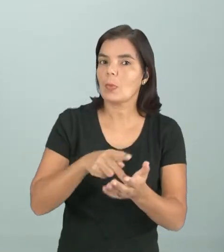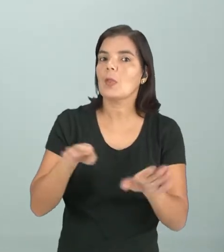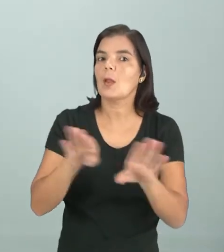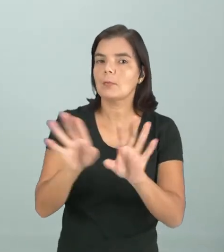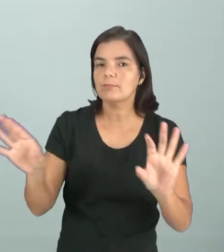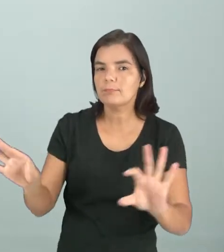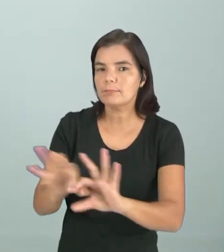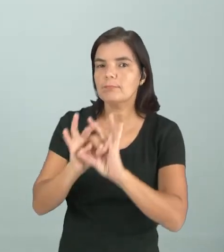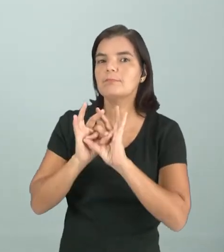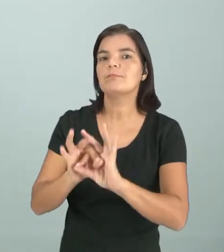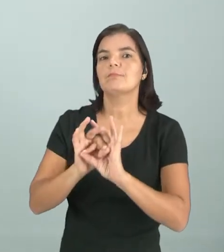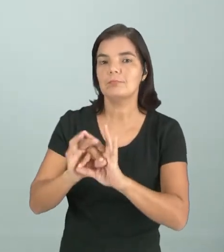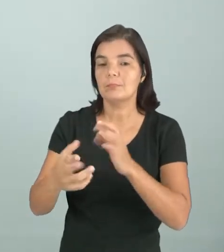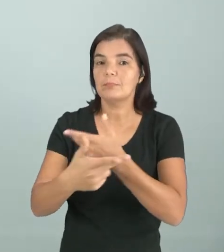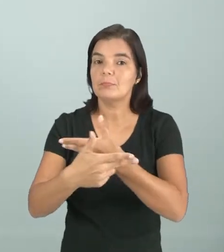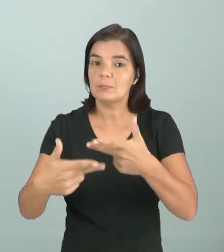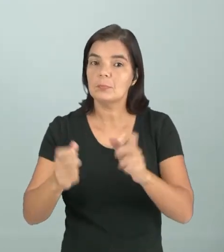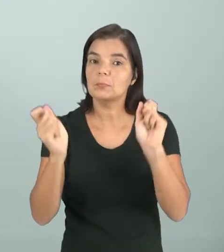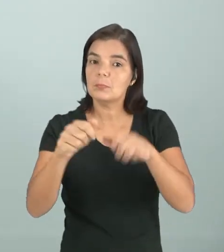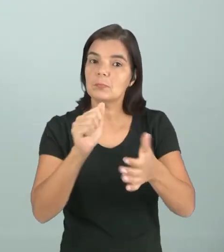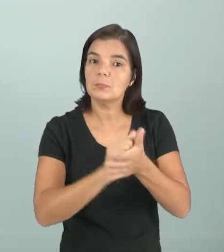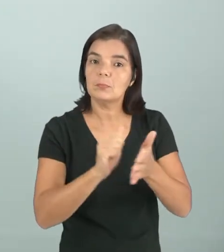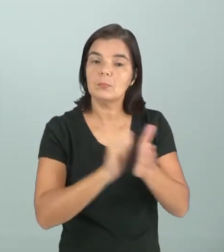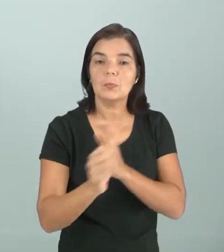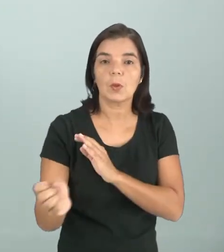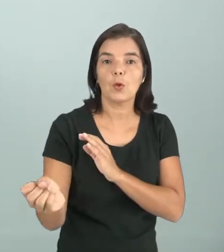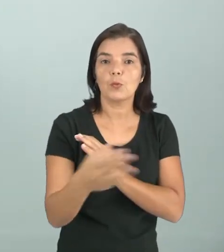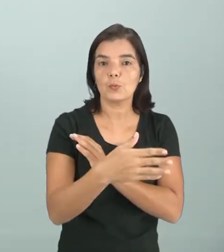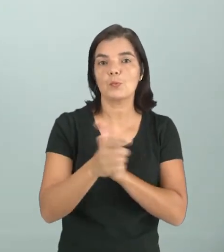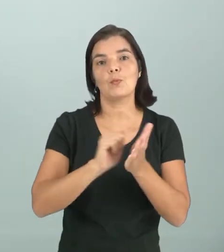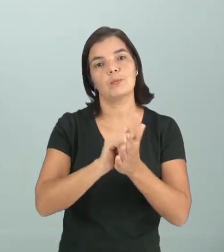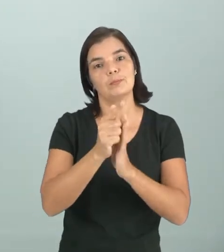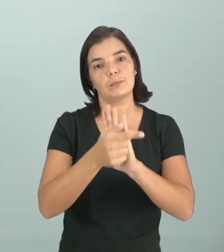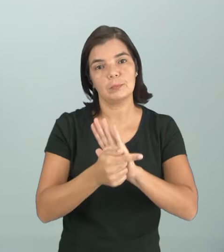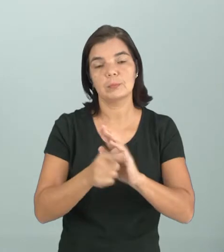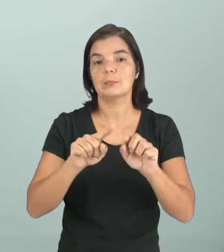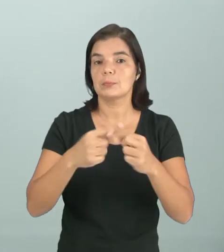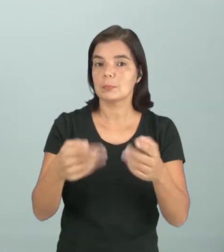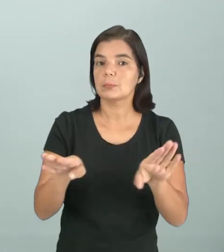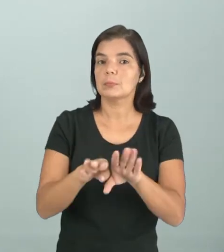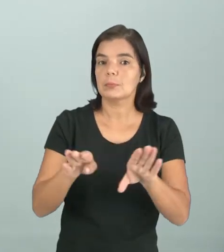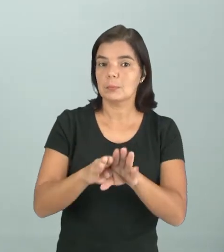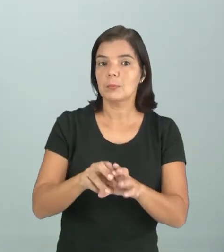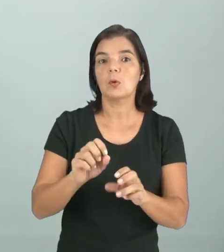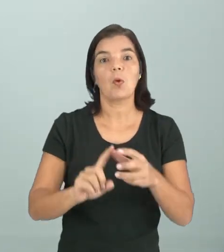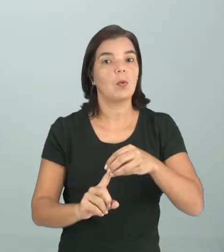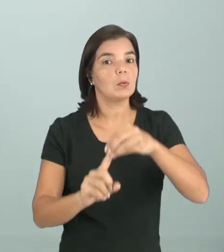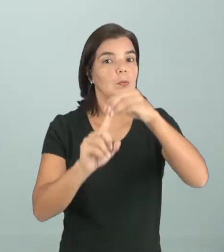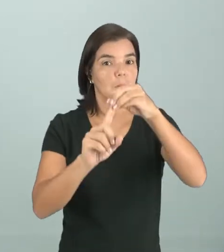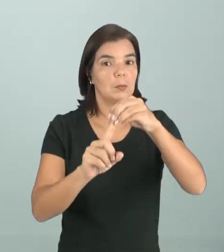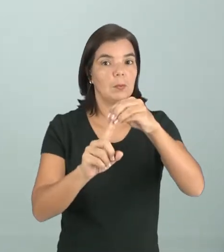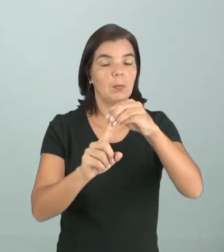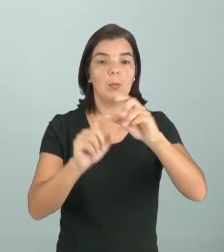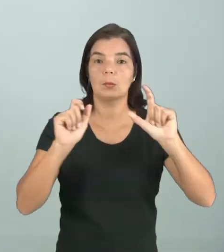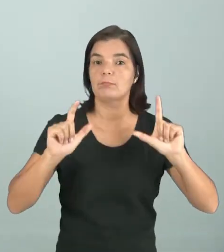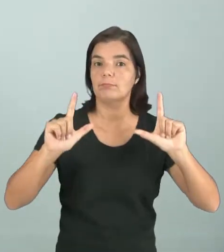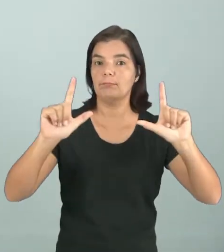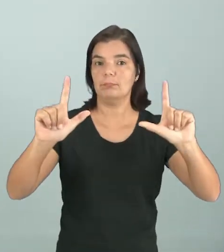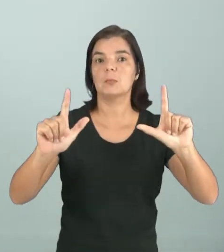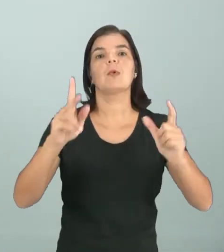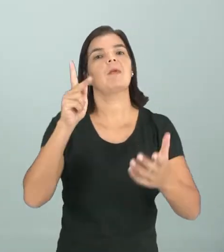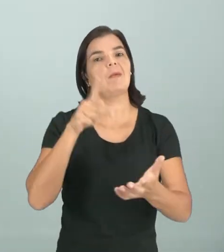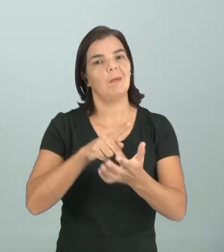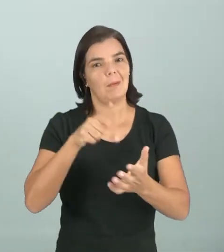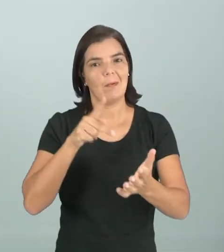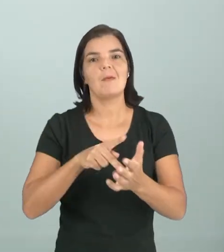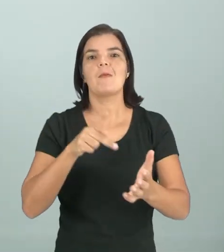reunir elementos para poder produzir esse novo gênero. E ele vai fazer isso com uma única tela. Então ele realmente